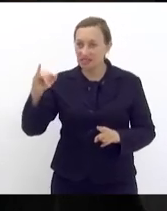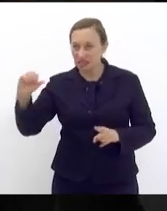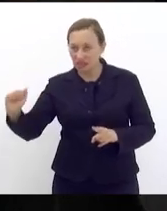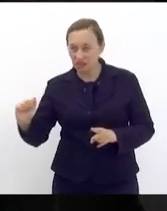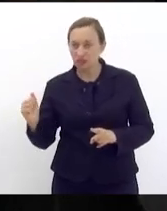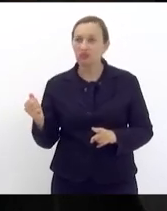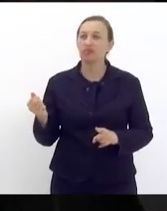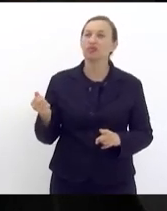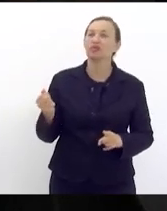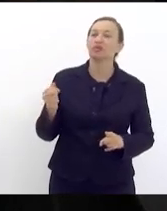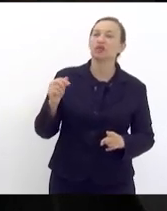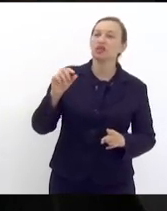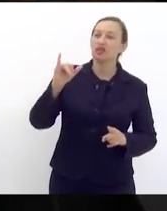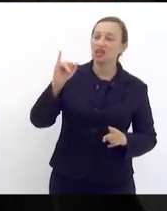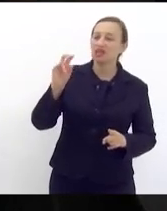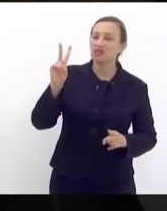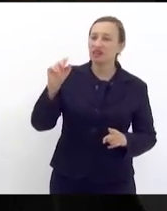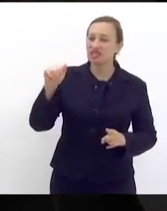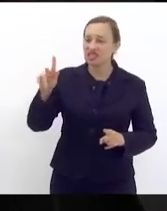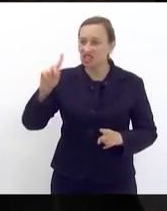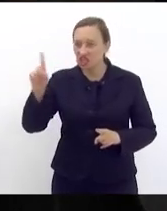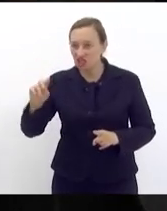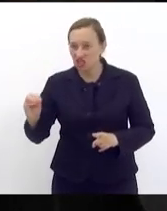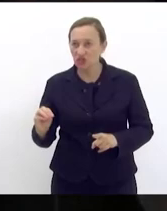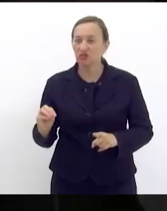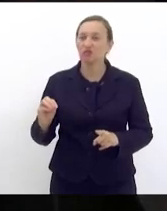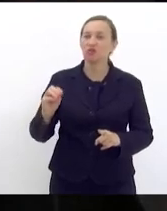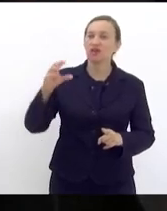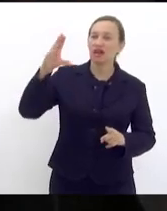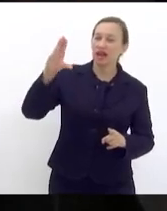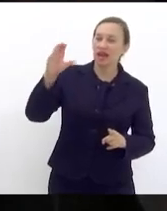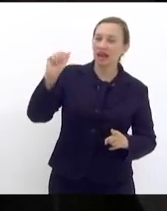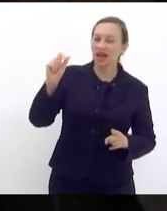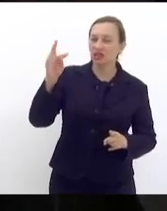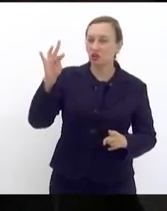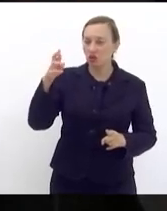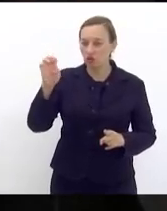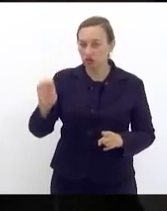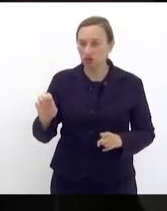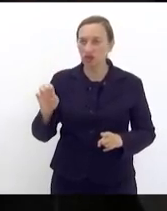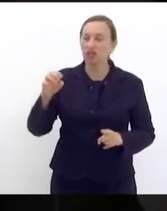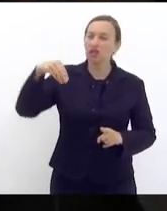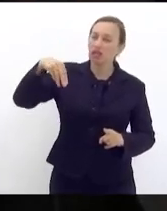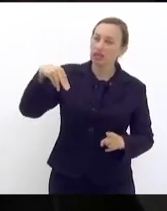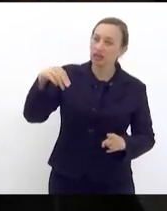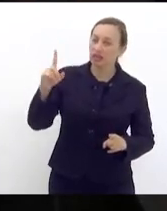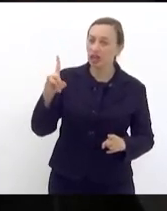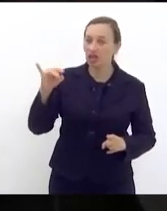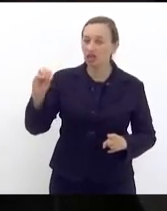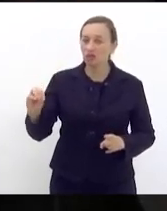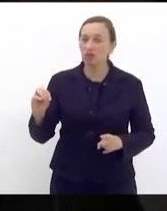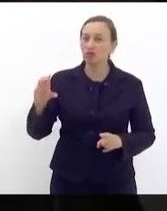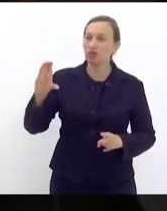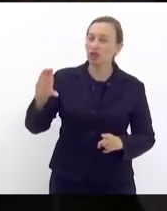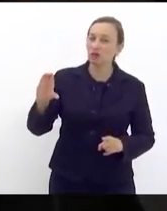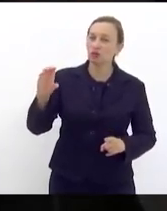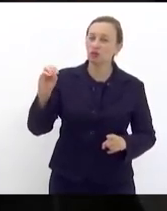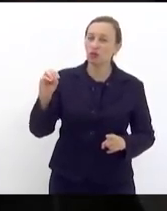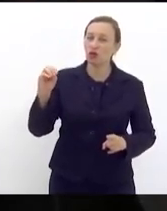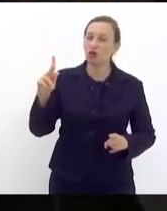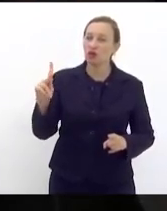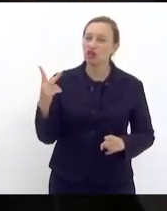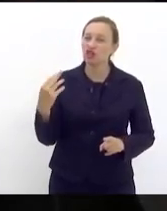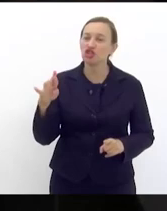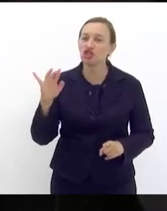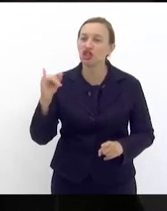William, Ivanzinho, Renato, Kadoshi, Nando, Coxinha, vários